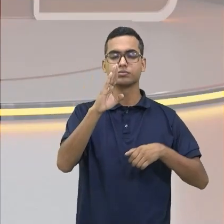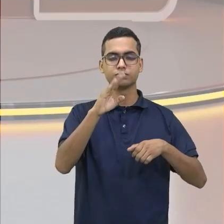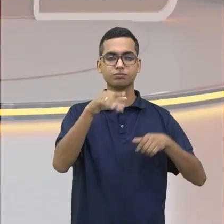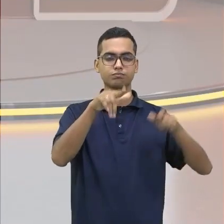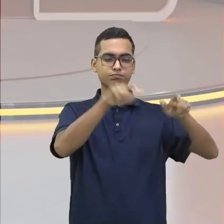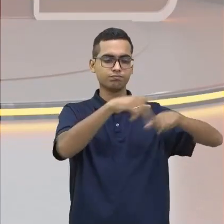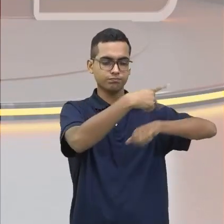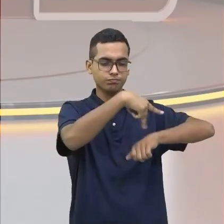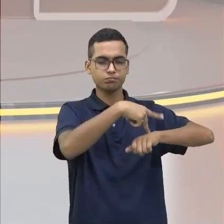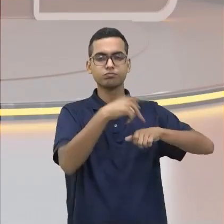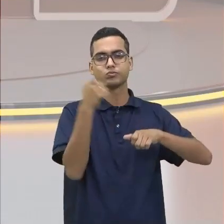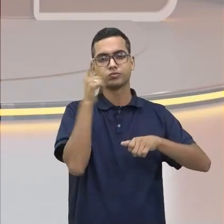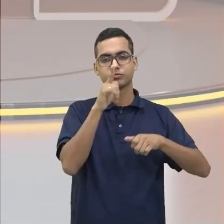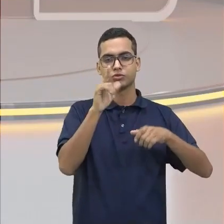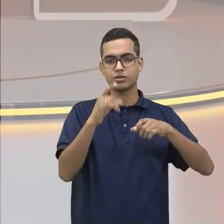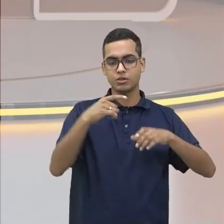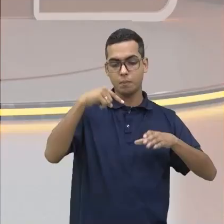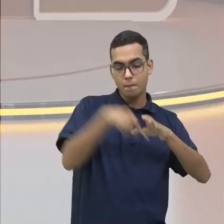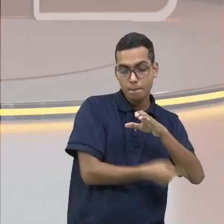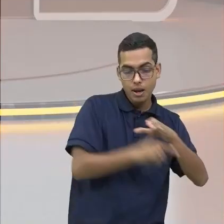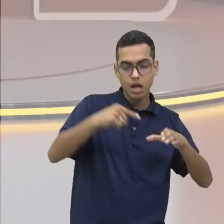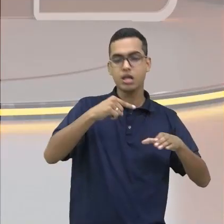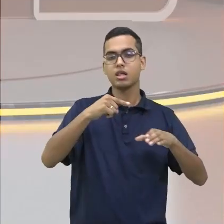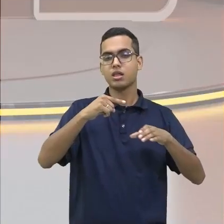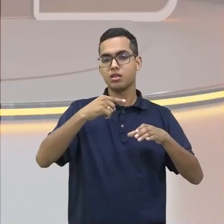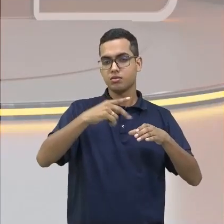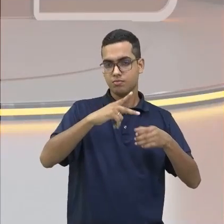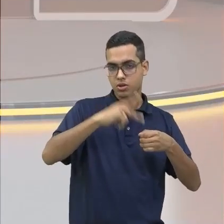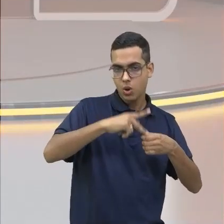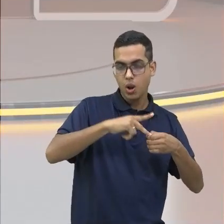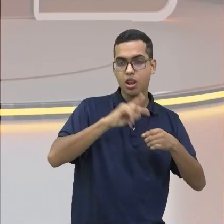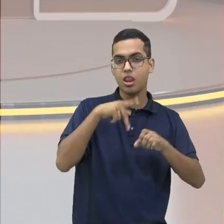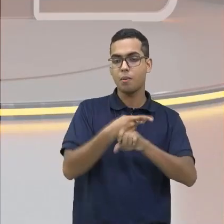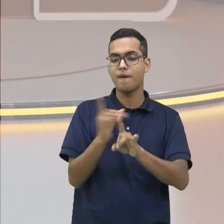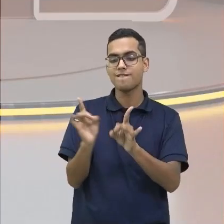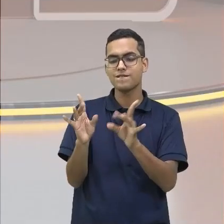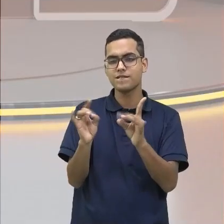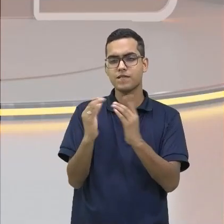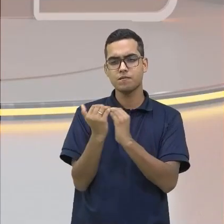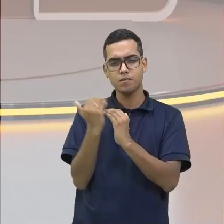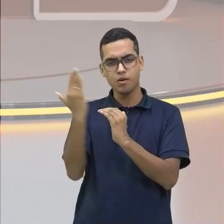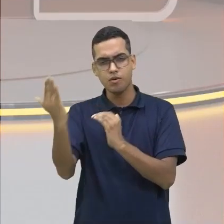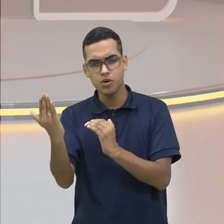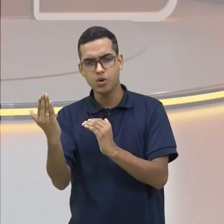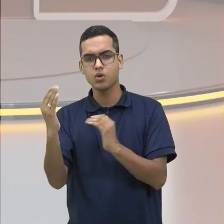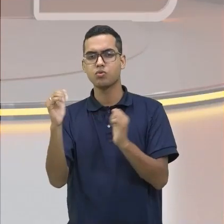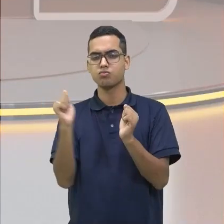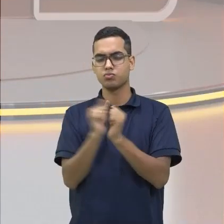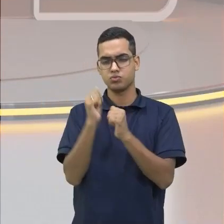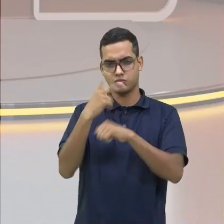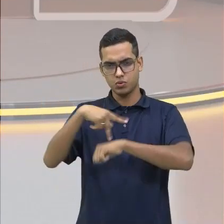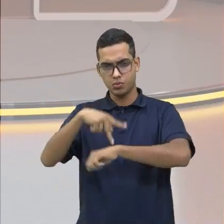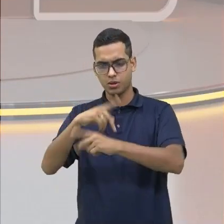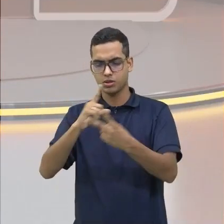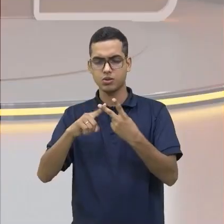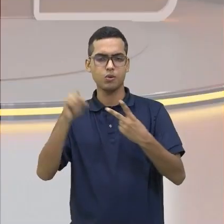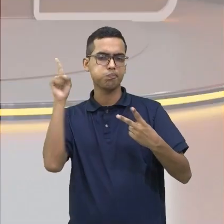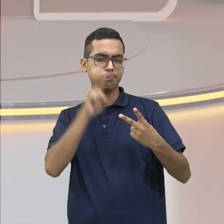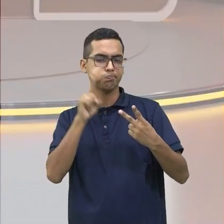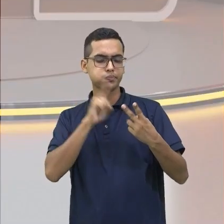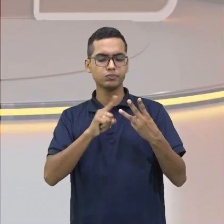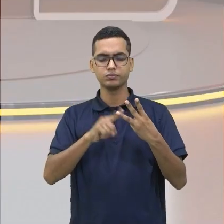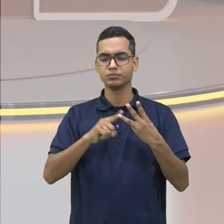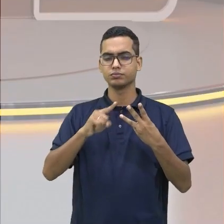nessa extração também, junto com os países do Oriente Médio, junto com os Estados Unidos, tá? Então, é por isso que,